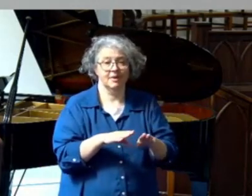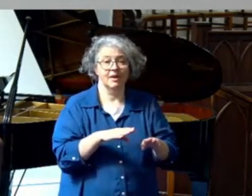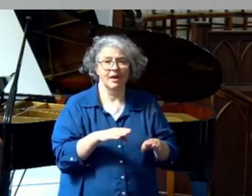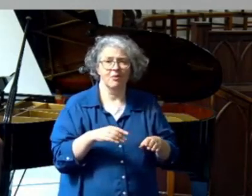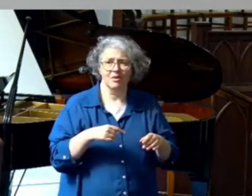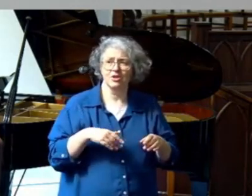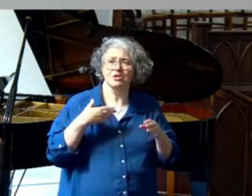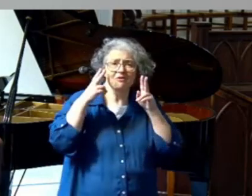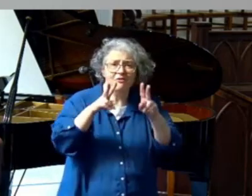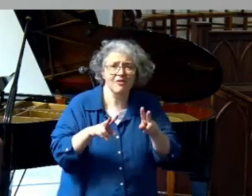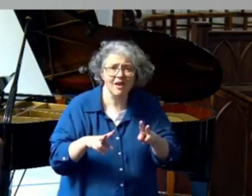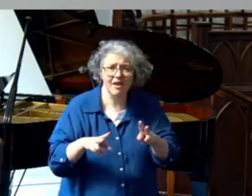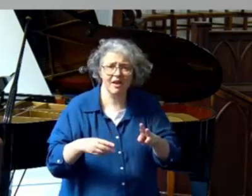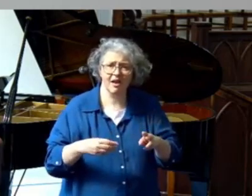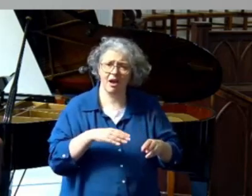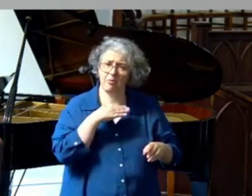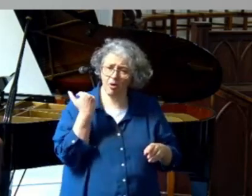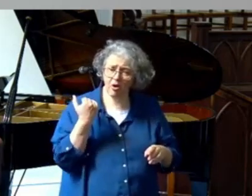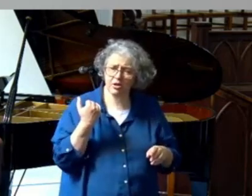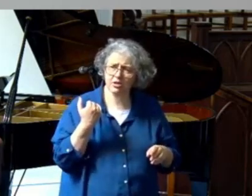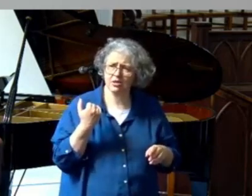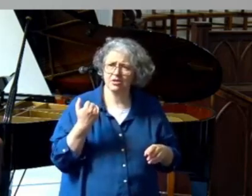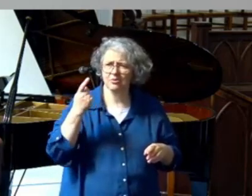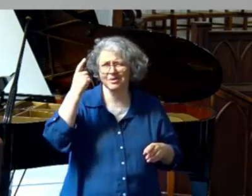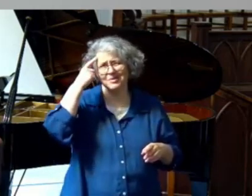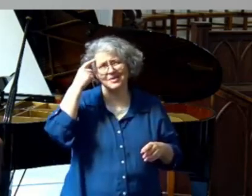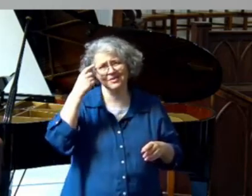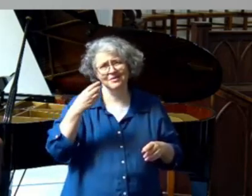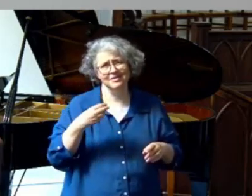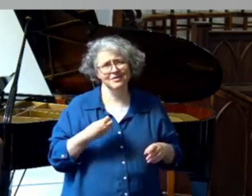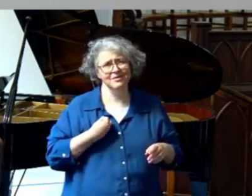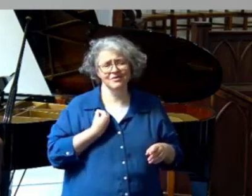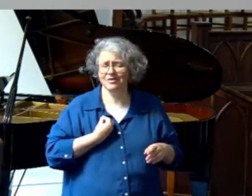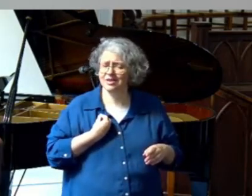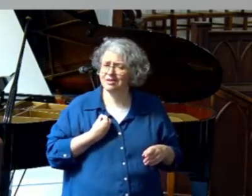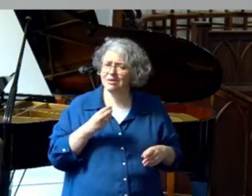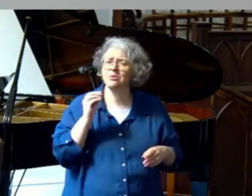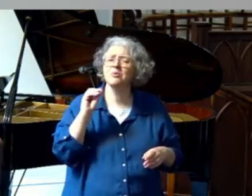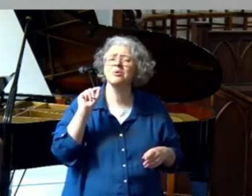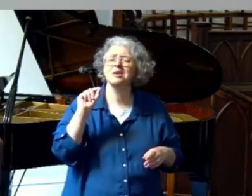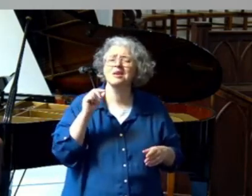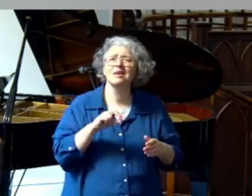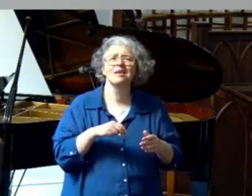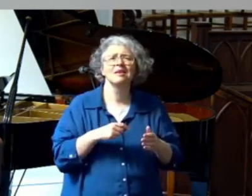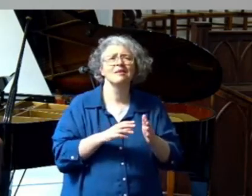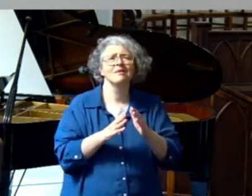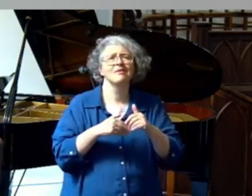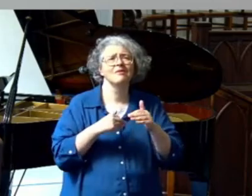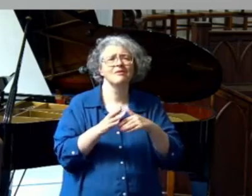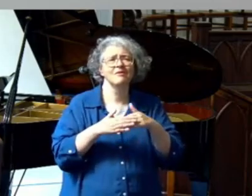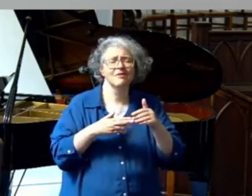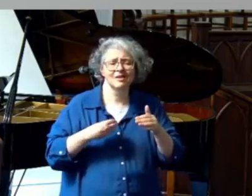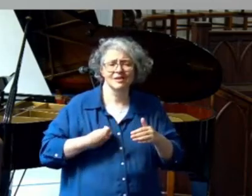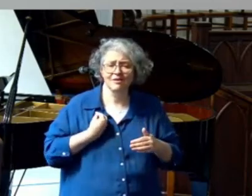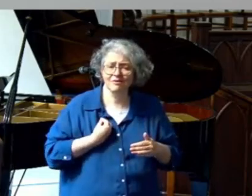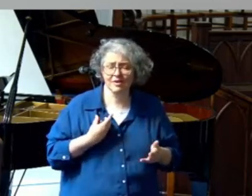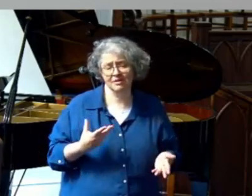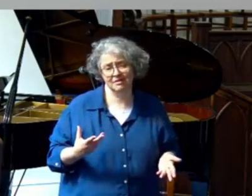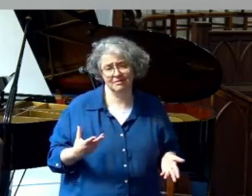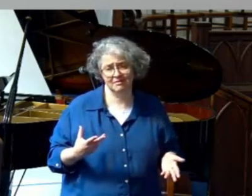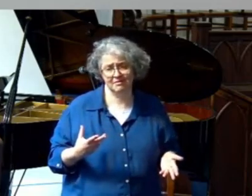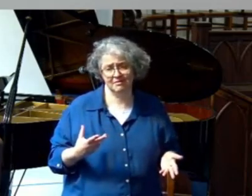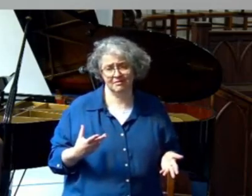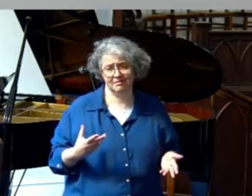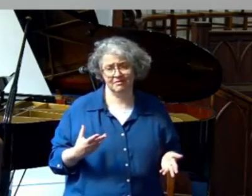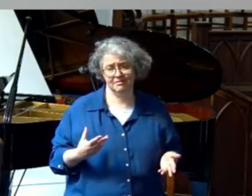muitas vezes, ou pelo menos que não é costumeiro pensar: Senhor, se o Senhor me livrar da morte,